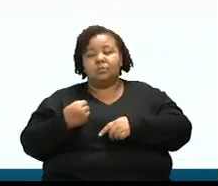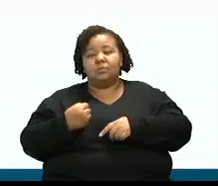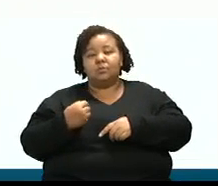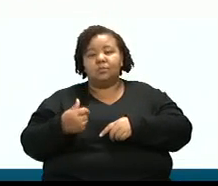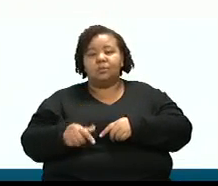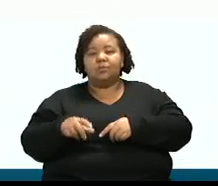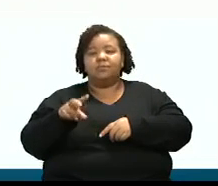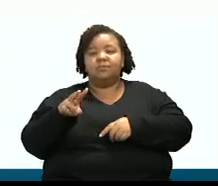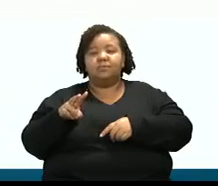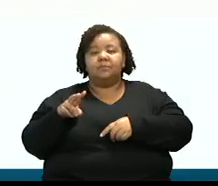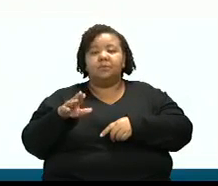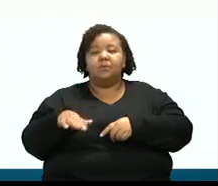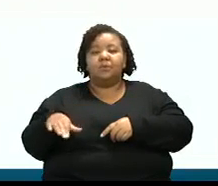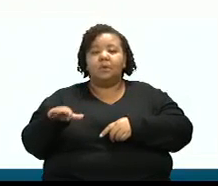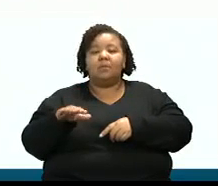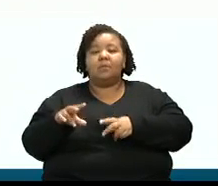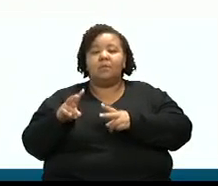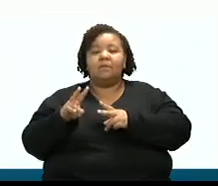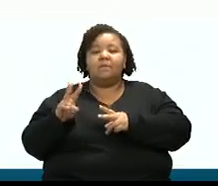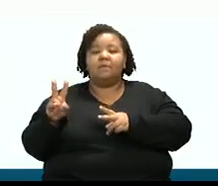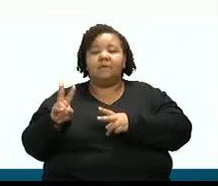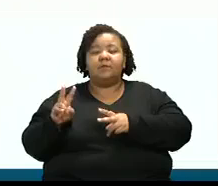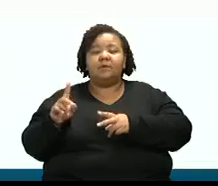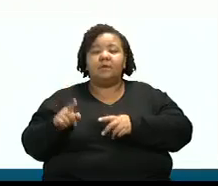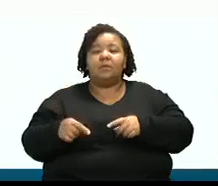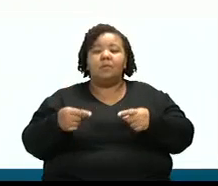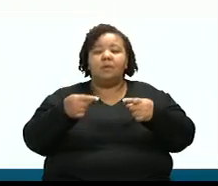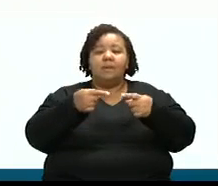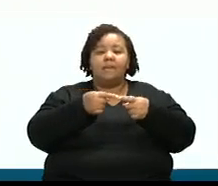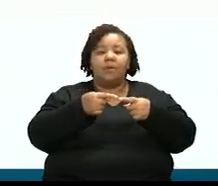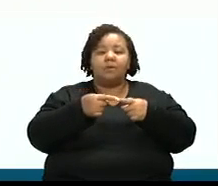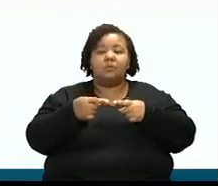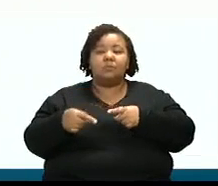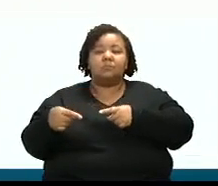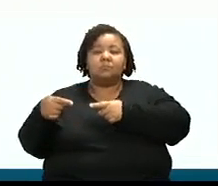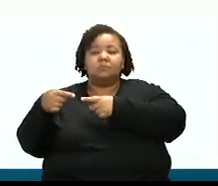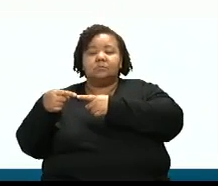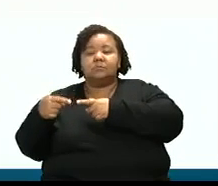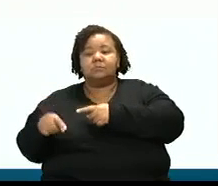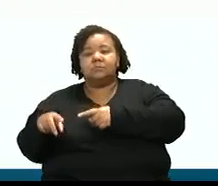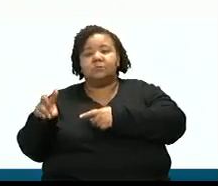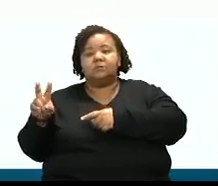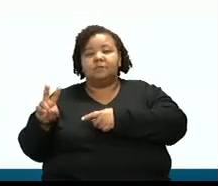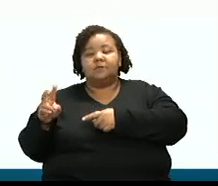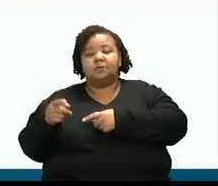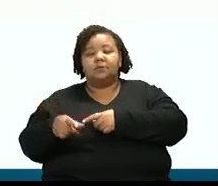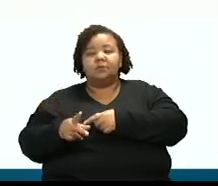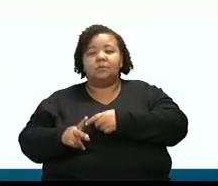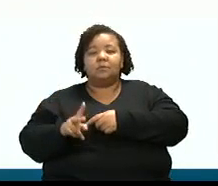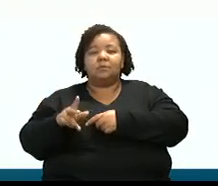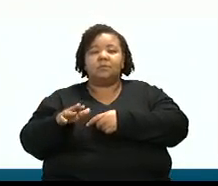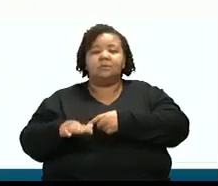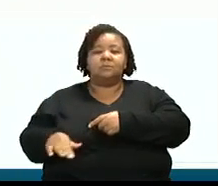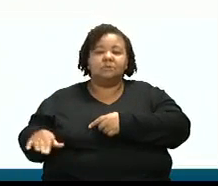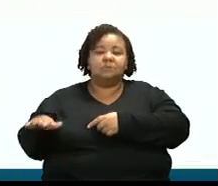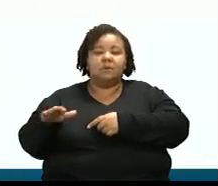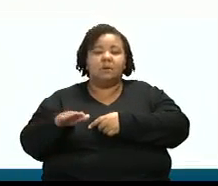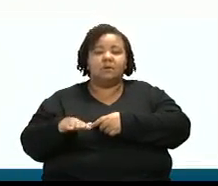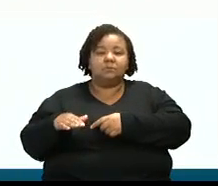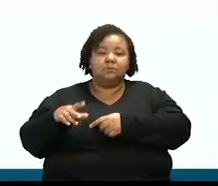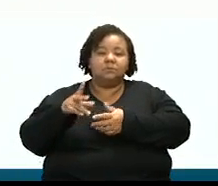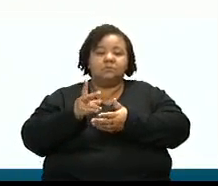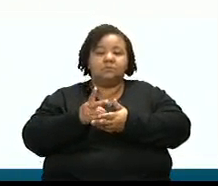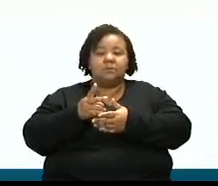campo vetorial associa ponto a vetor, com o mesmo espaço sendo estudado, na